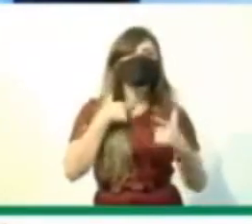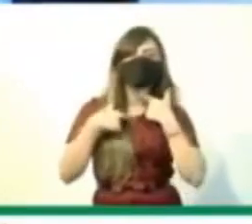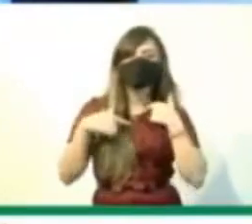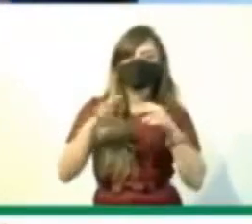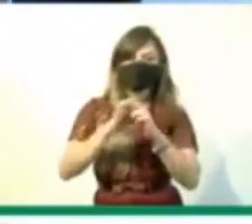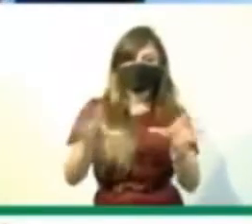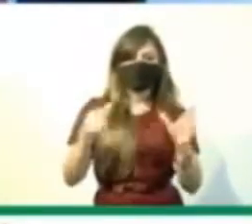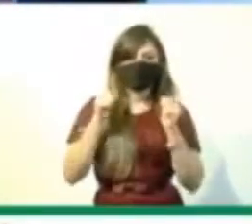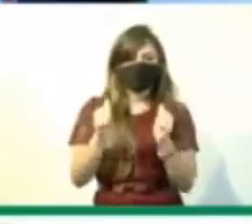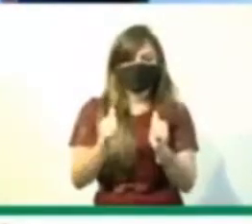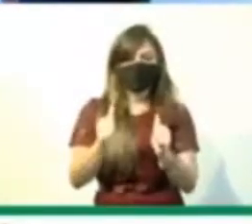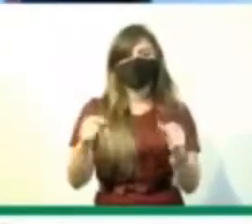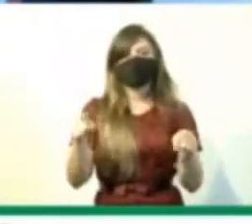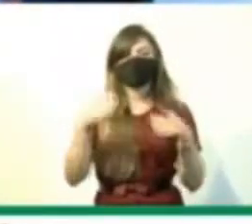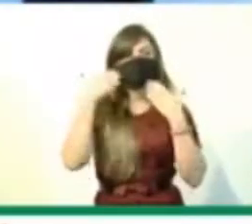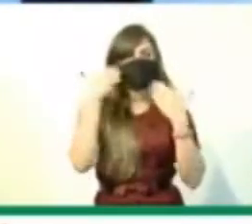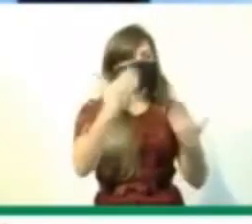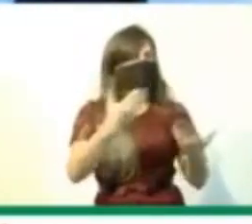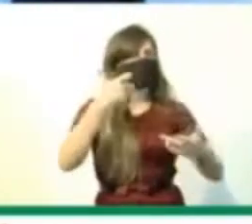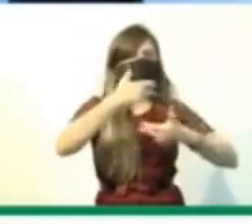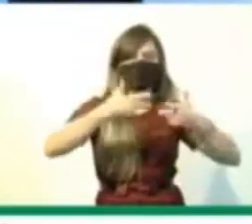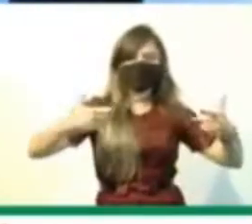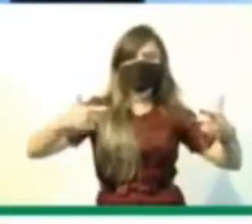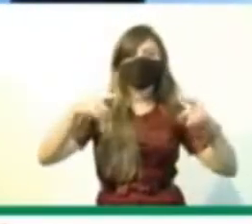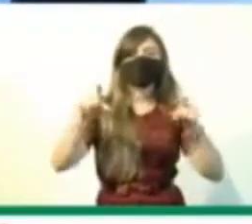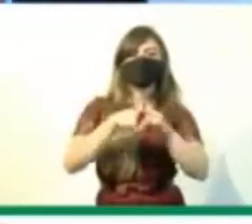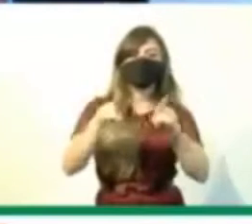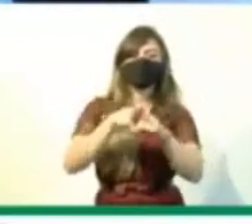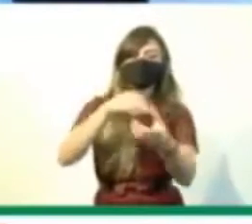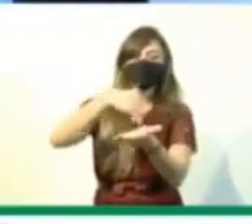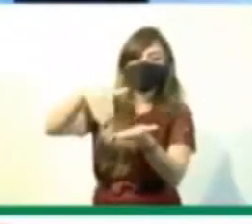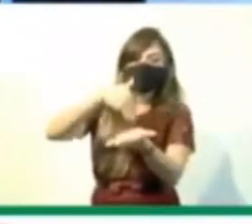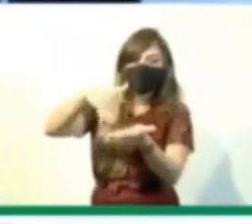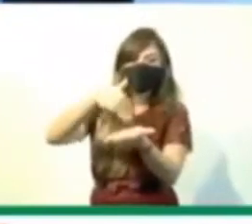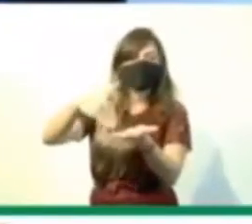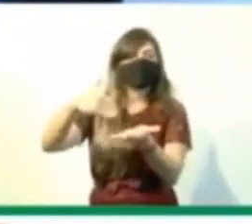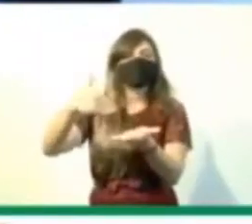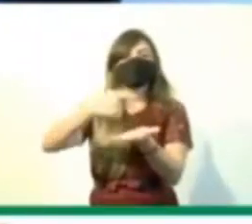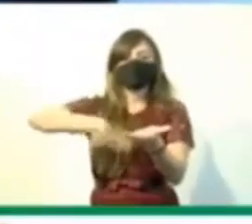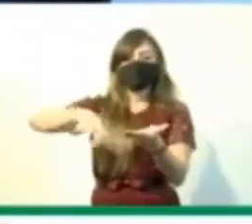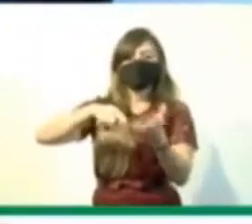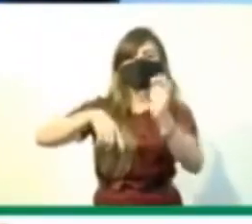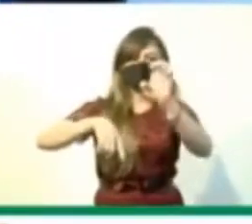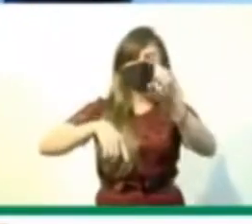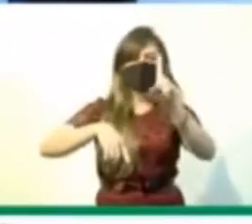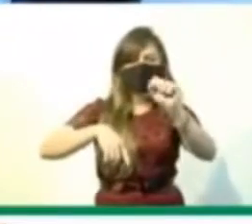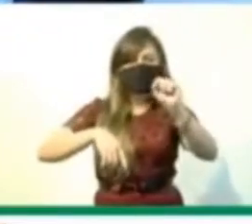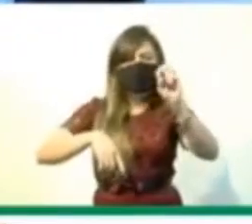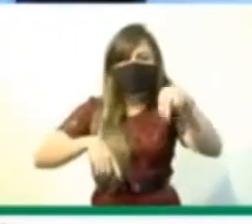também para agradecimento. E ao secretário também, o secretário Edson. É o Edson,